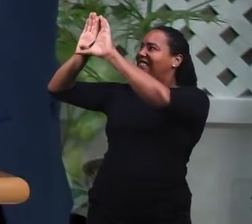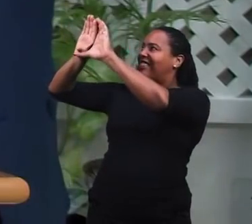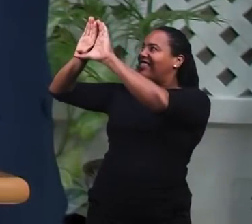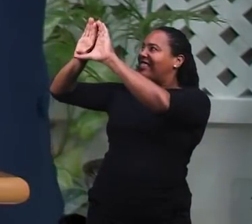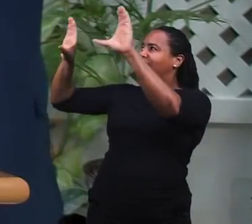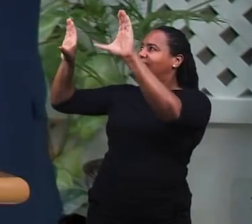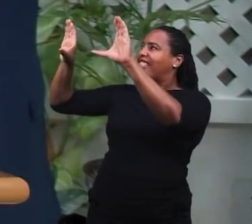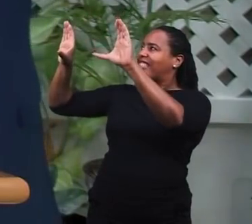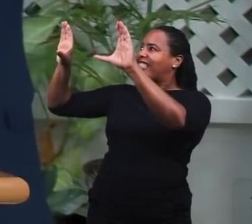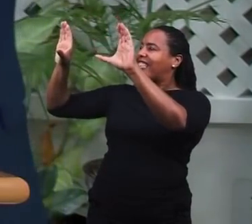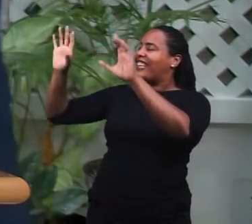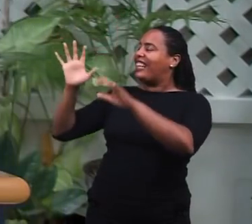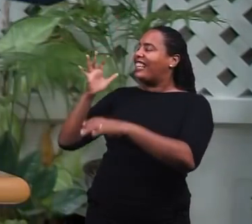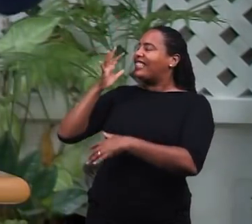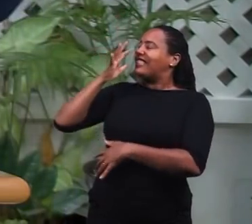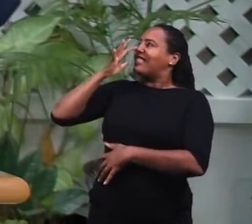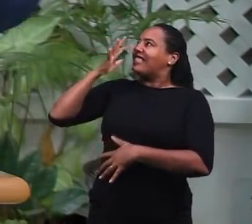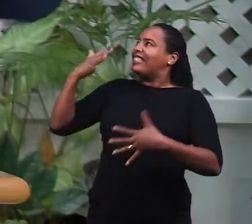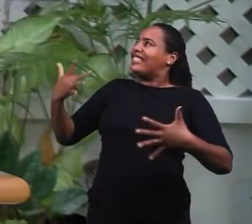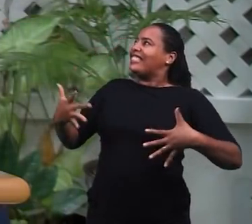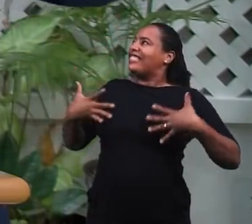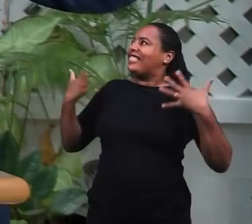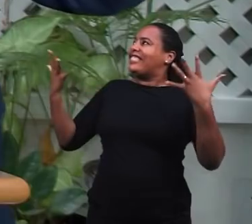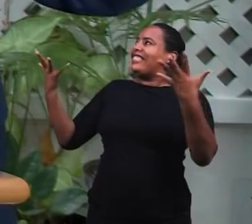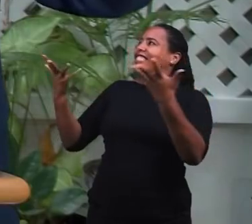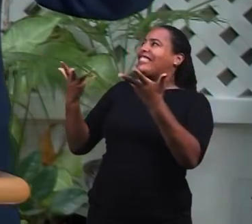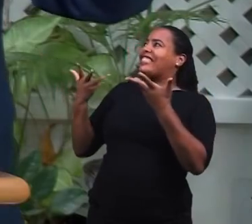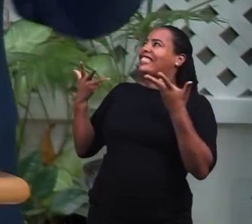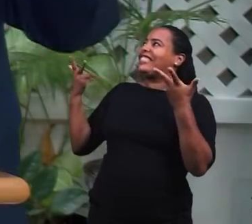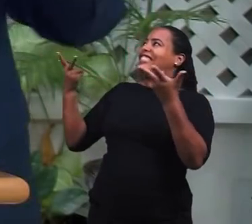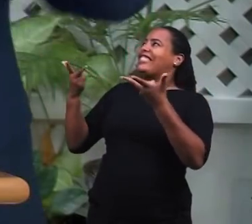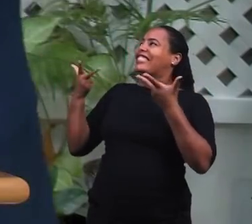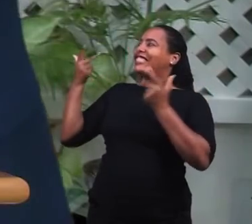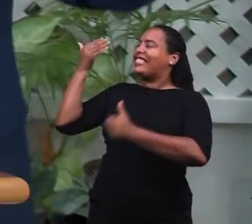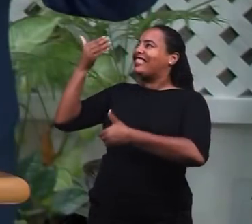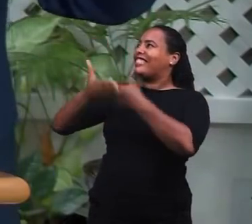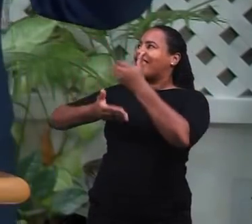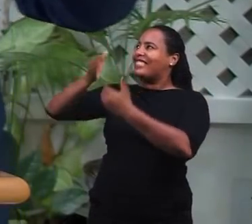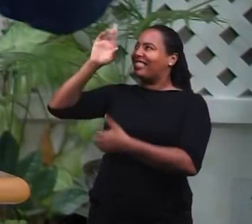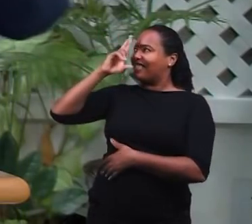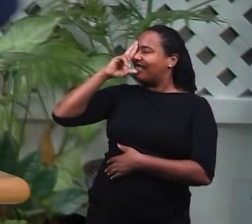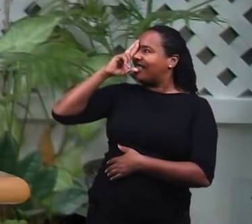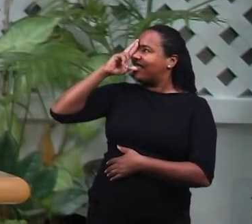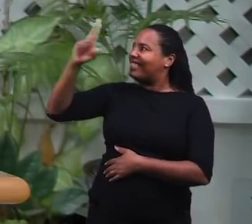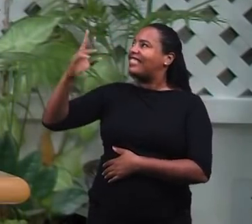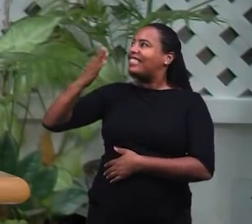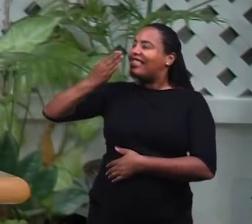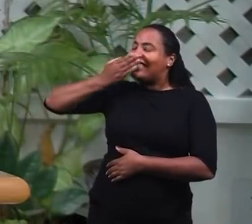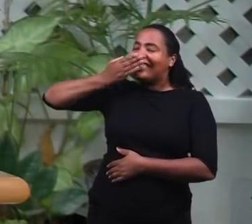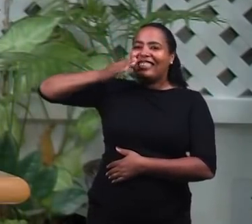eternidade, ela estará usufruindo das maravilhas, da presença do Senhor, das